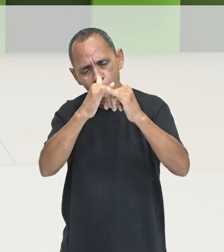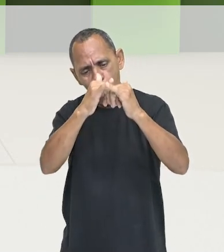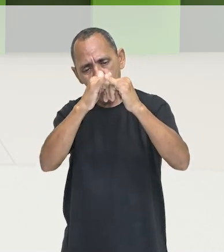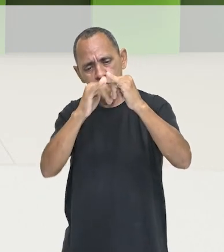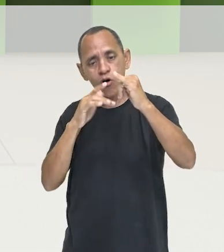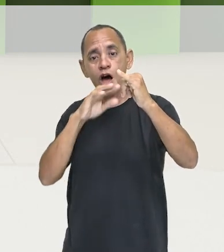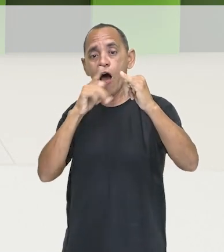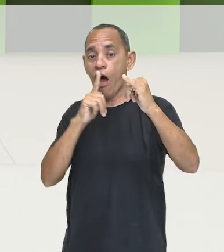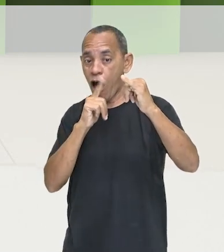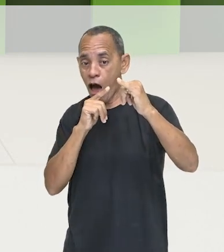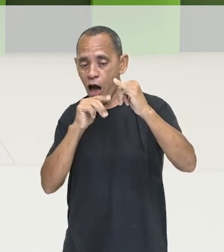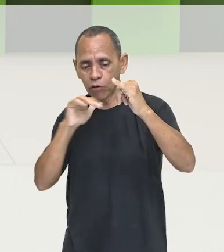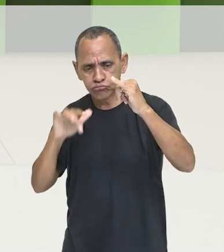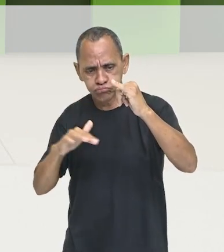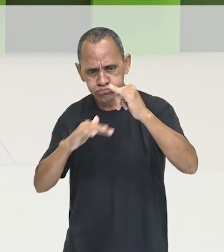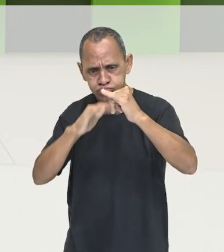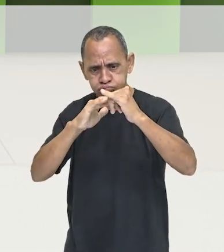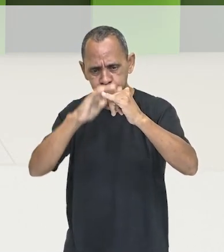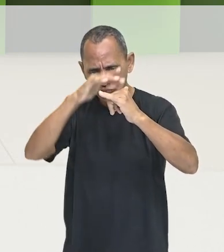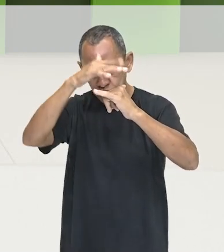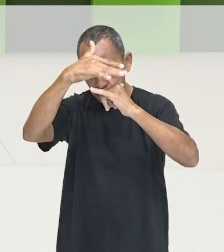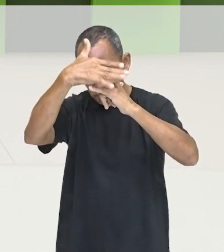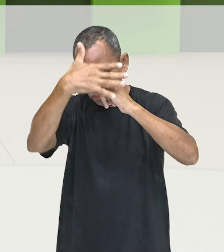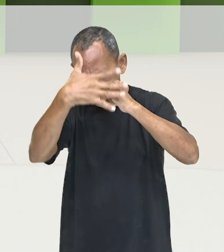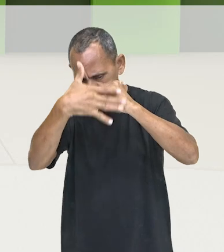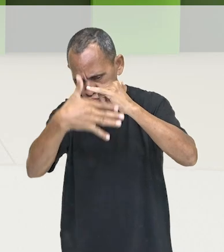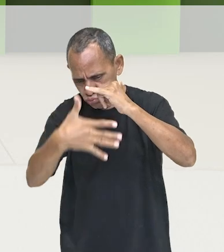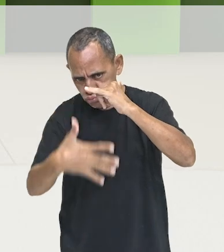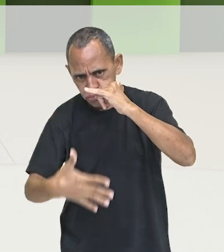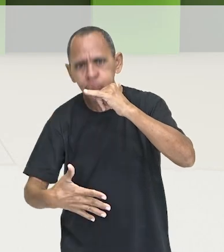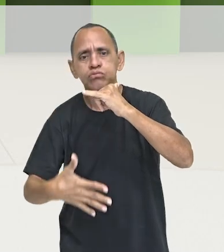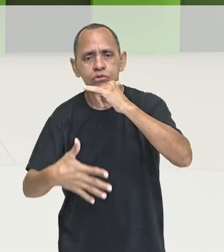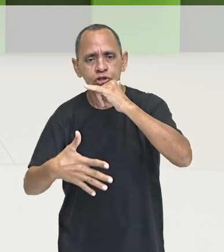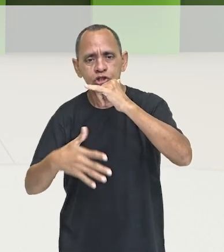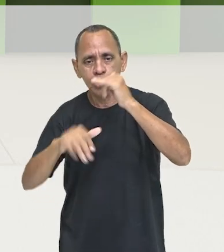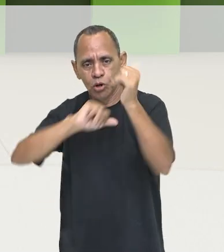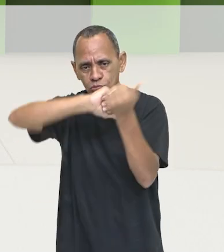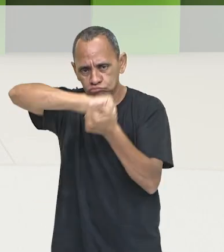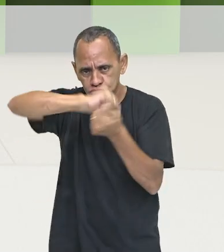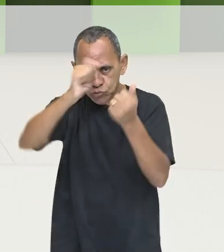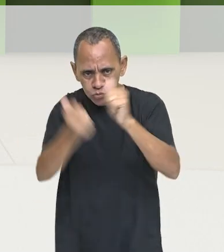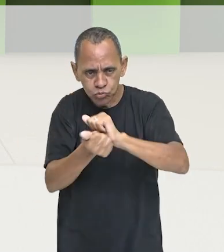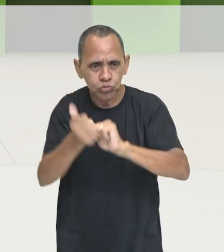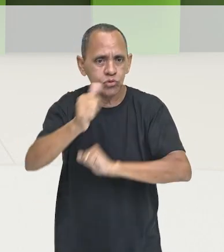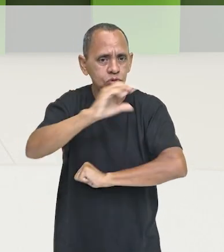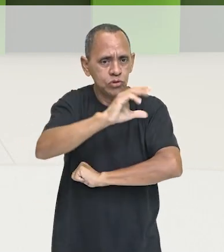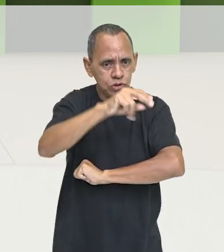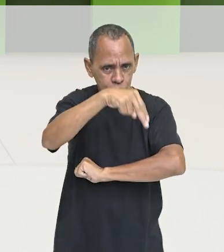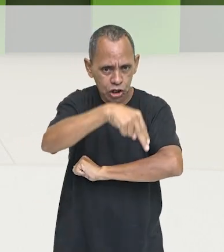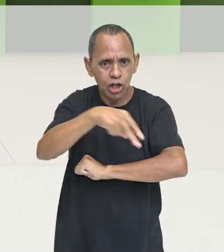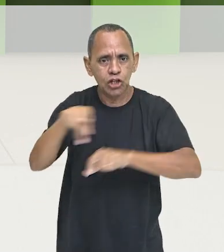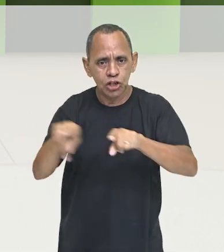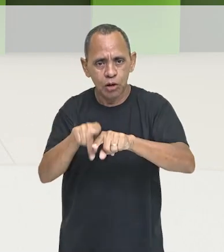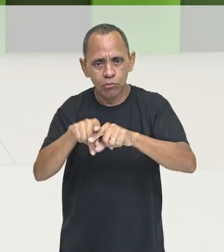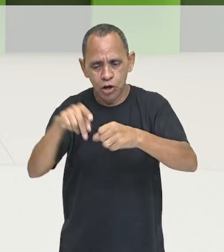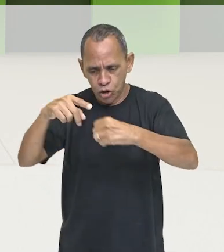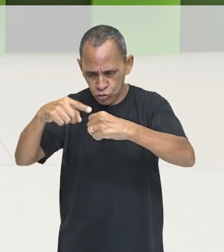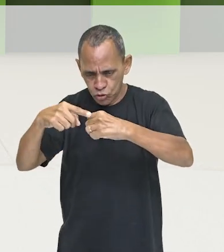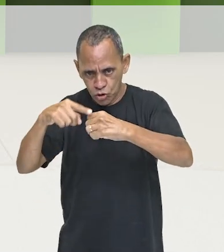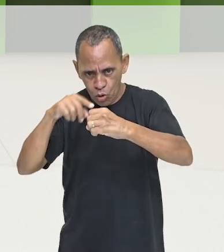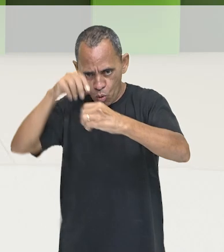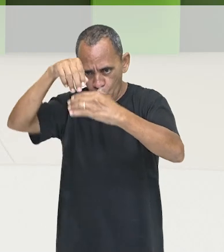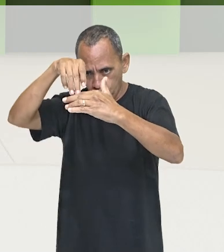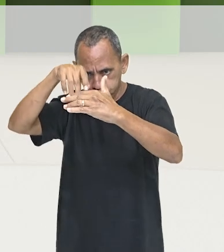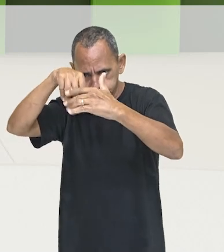energia potencial, transforma essa energia em cinética, certo? E aí faz com que gire uma